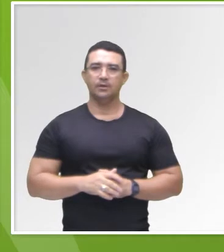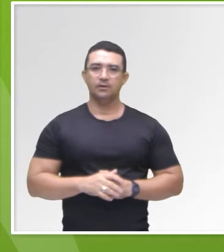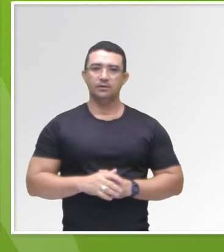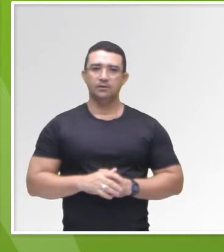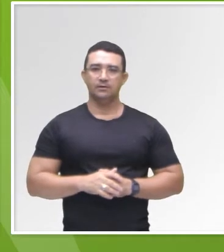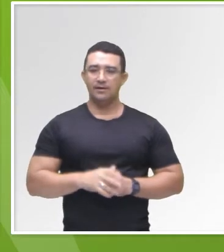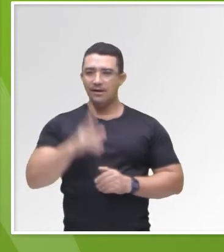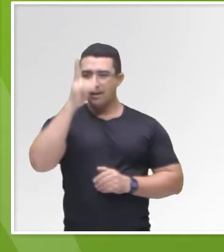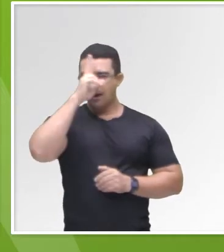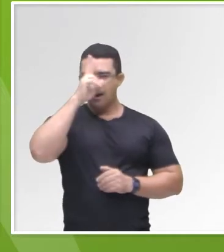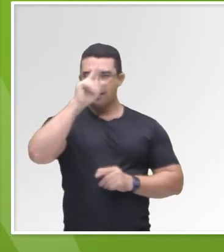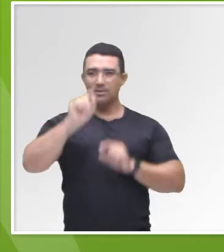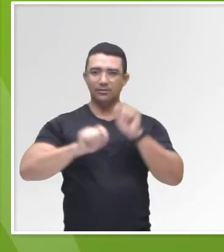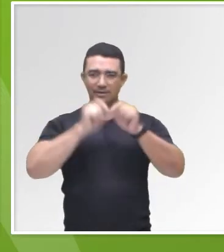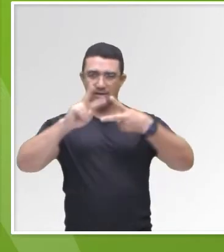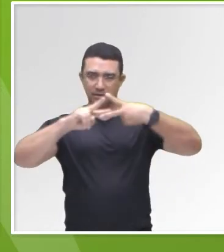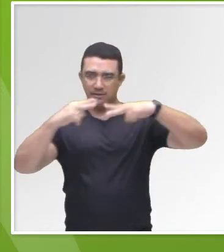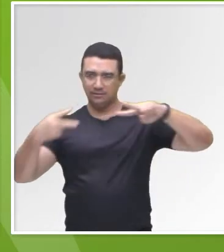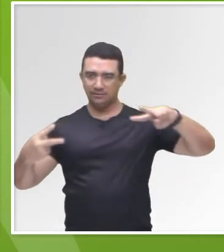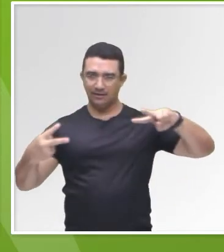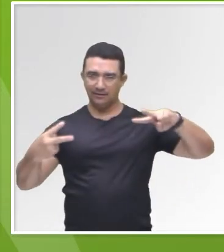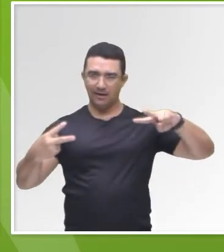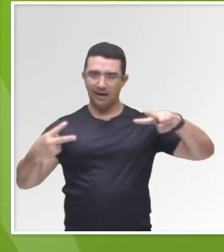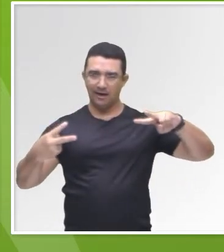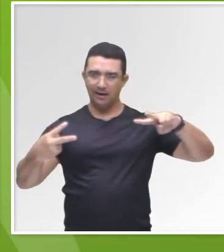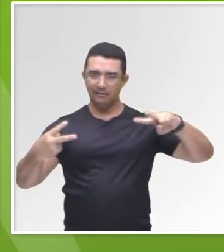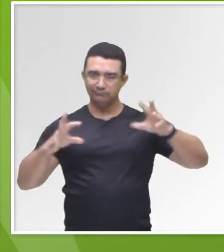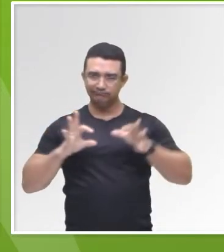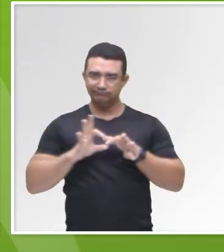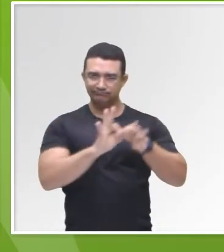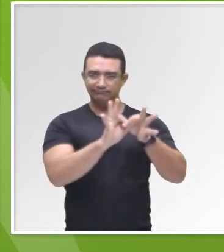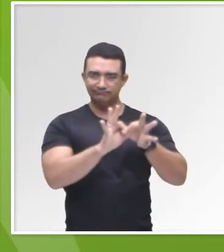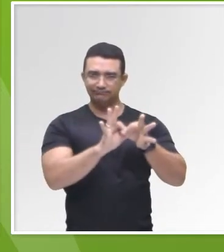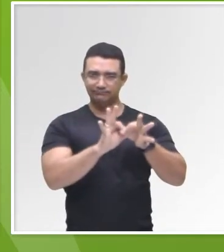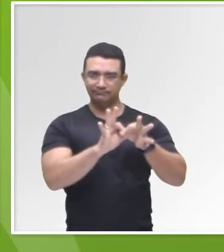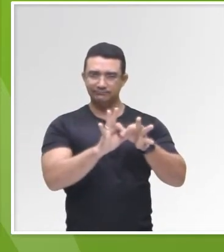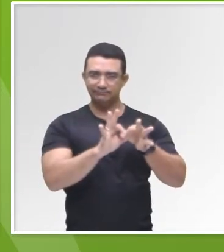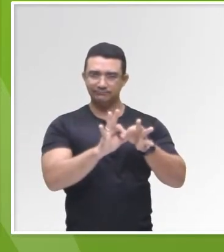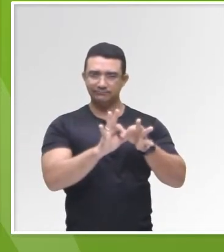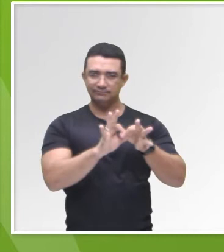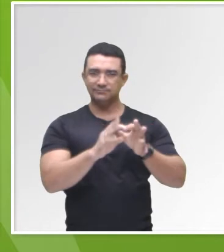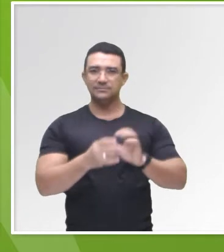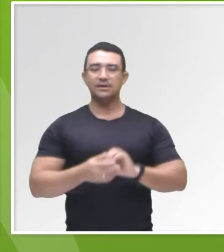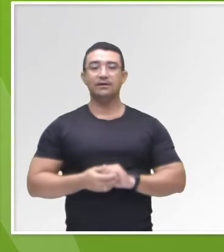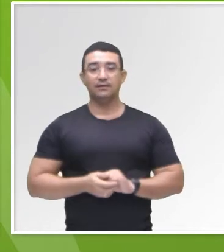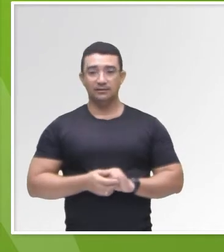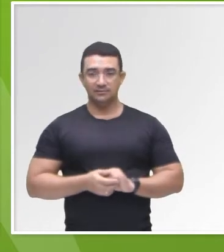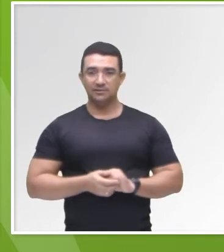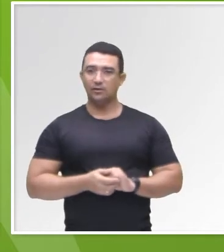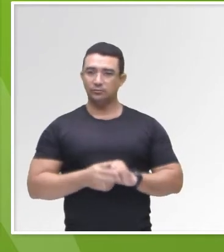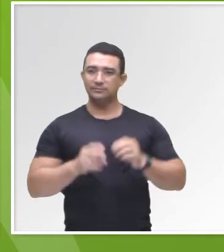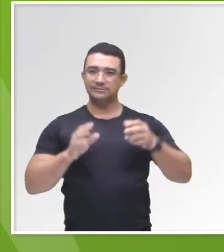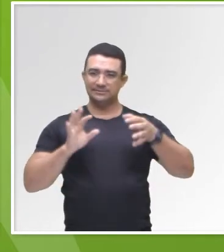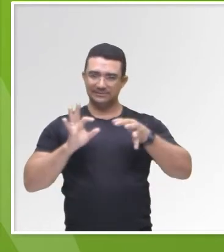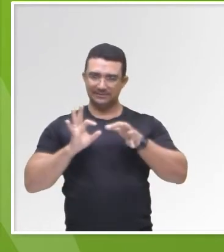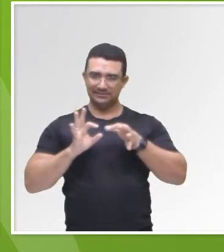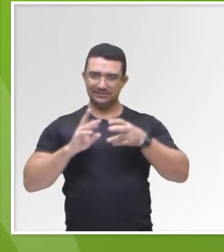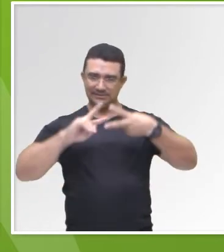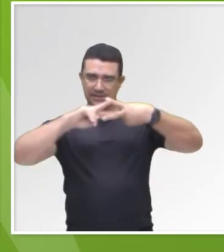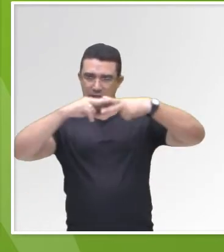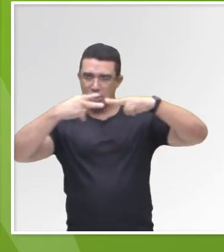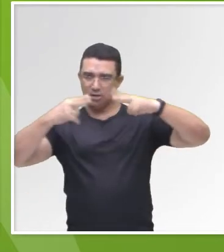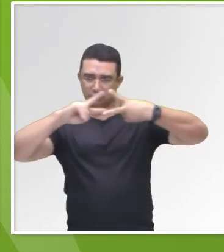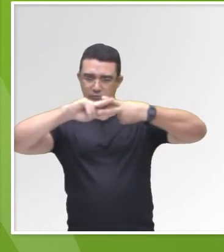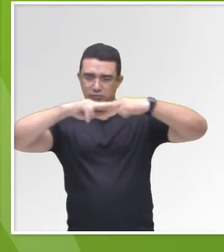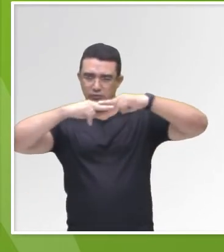lembra o que é quando o DNA é condensado, né? É quando ele vai se enrolar todinho, vai ficar bem pequeno,